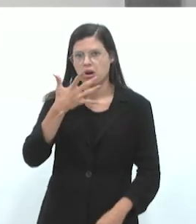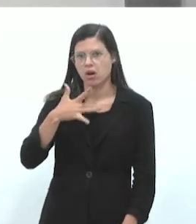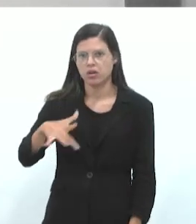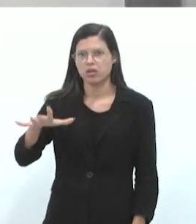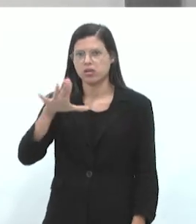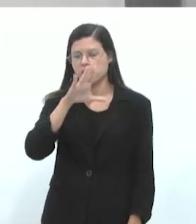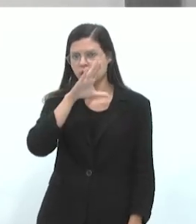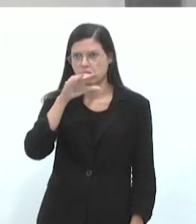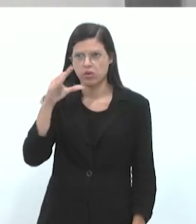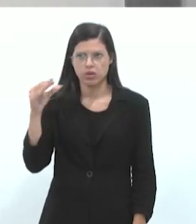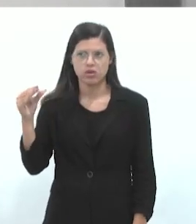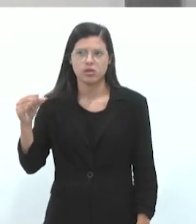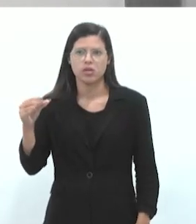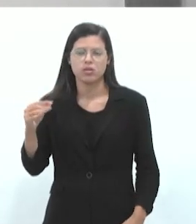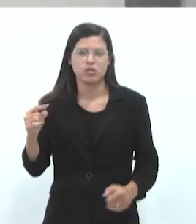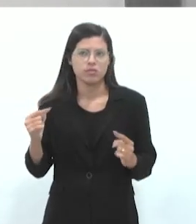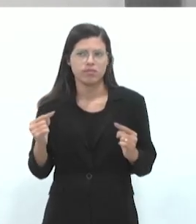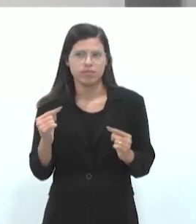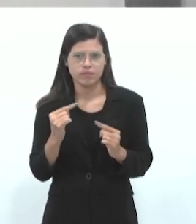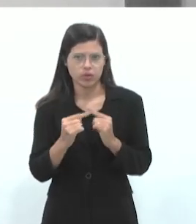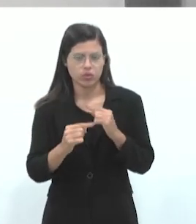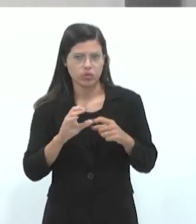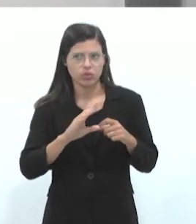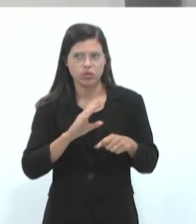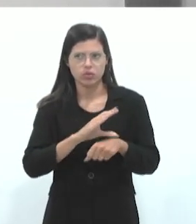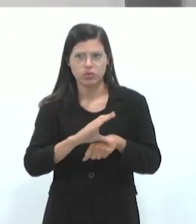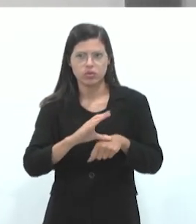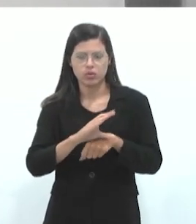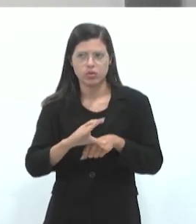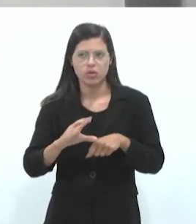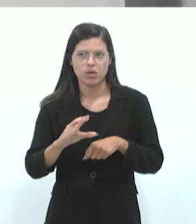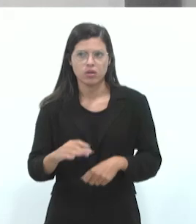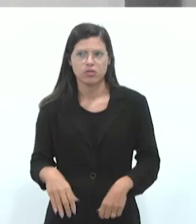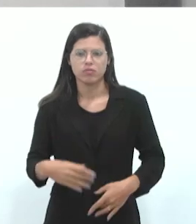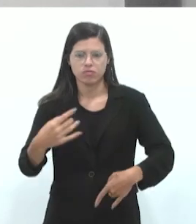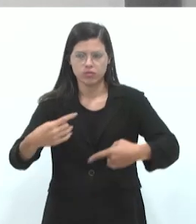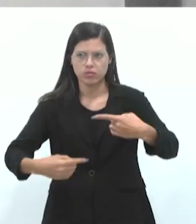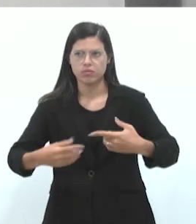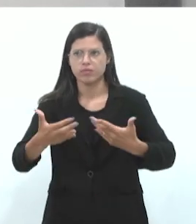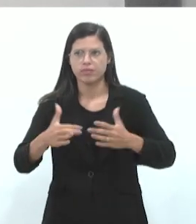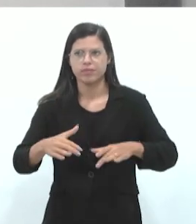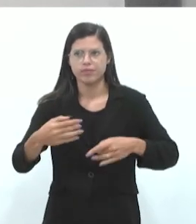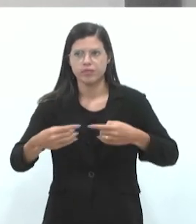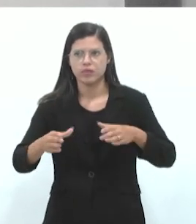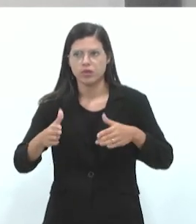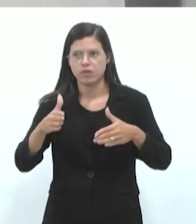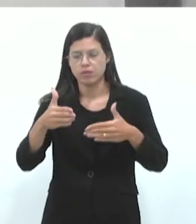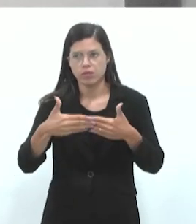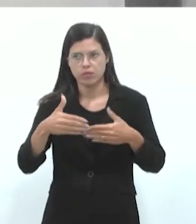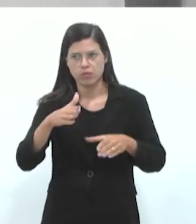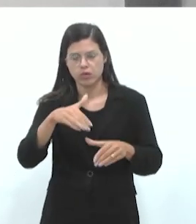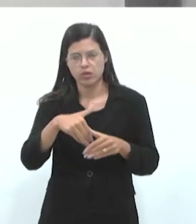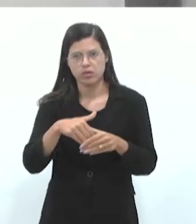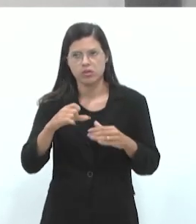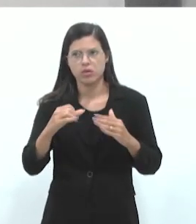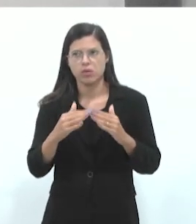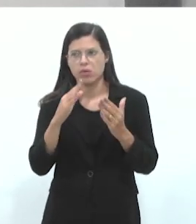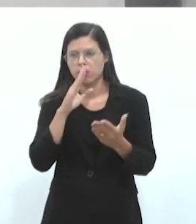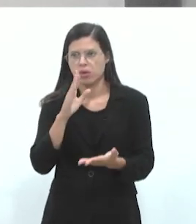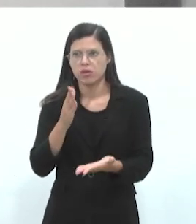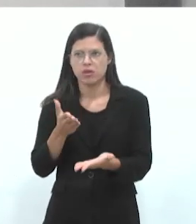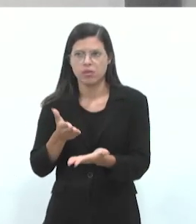que menciona, parecer pela inconstitucionalidade. Em discussão. Não havendo quem queira discutir, encerrada a discussão, em votação, seus que aprovam permaneçam como